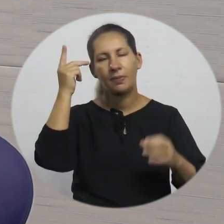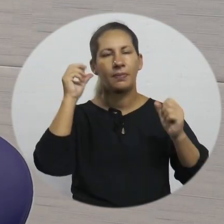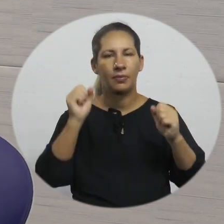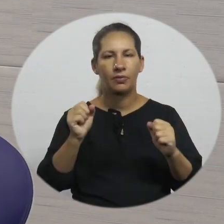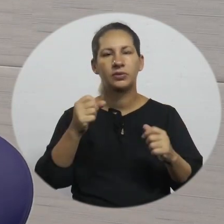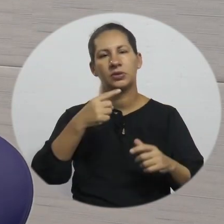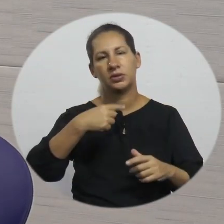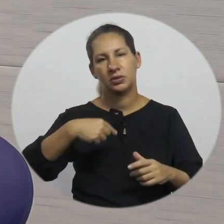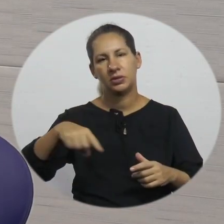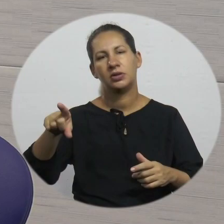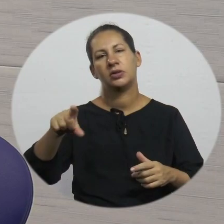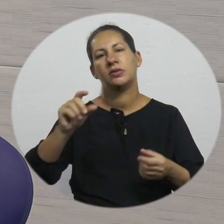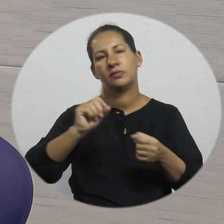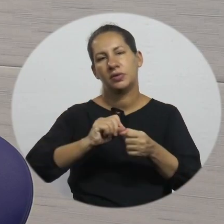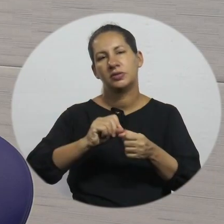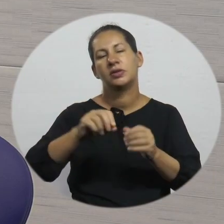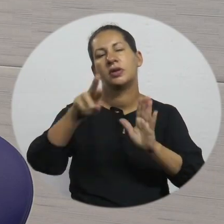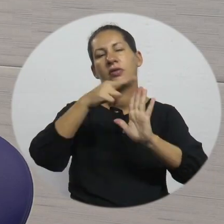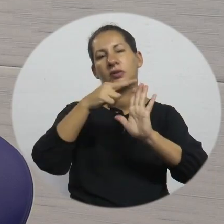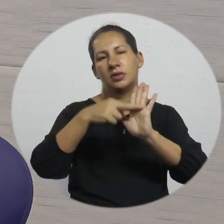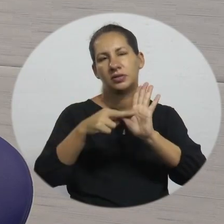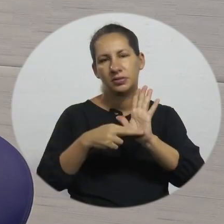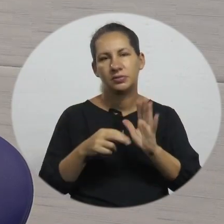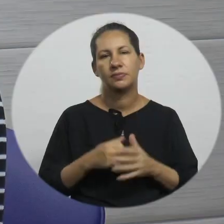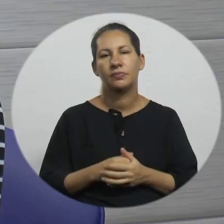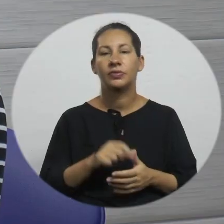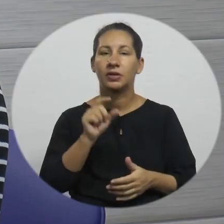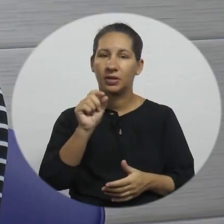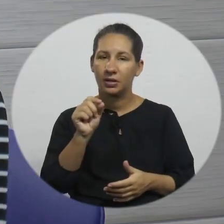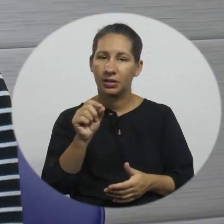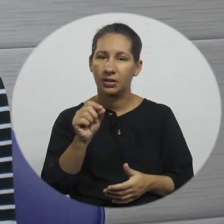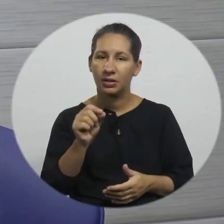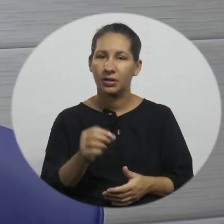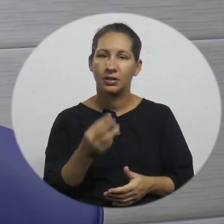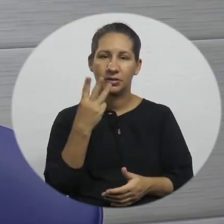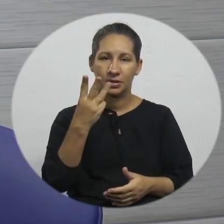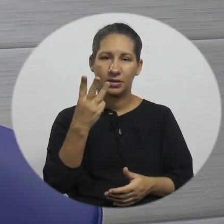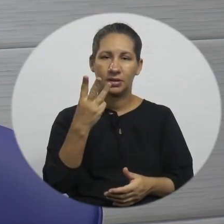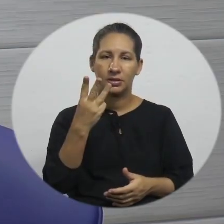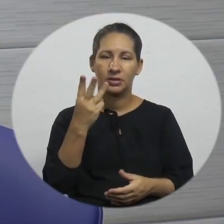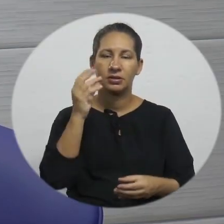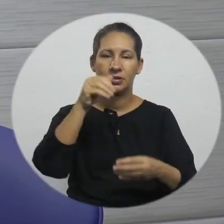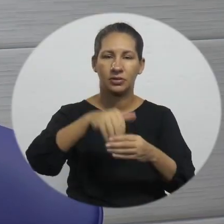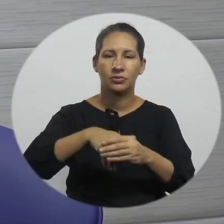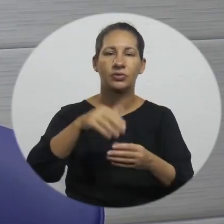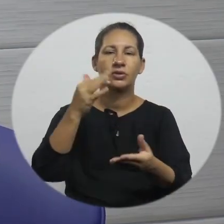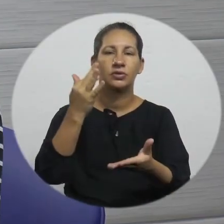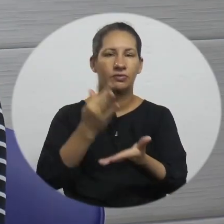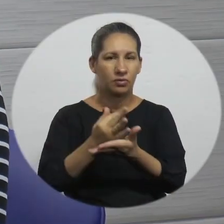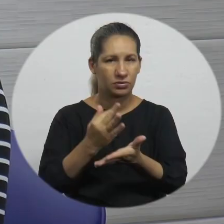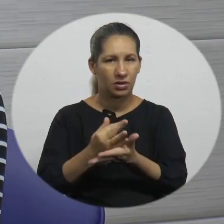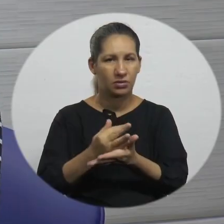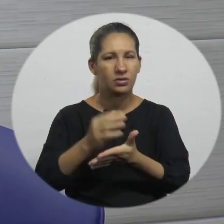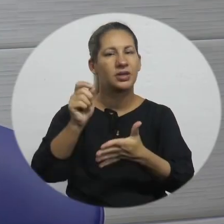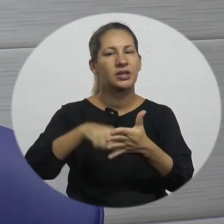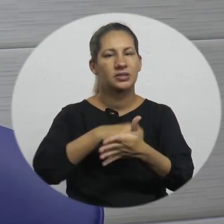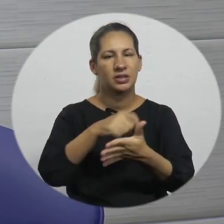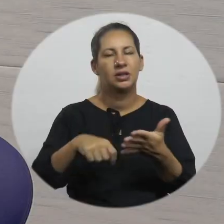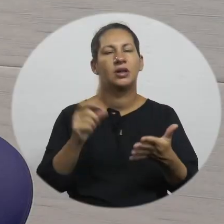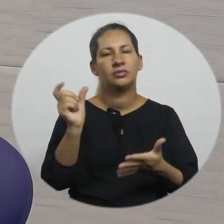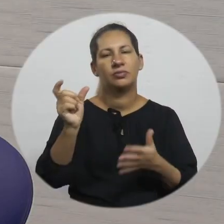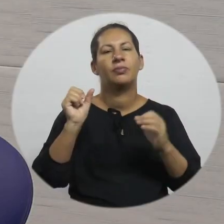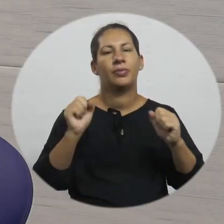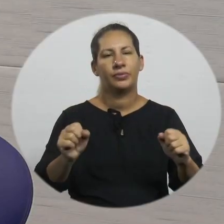eleitor pode se dirigir para fazer sua regularização. E quem estiver a 3 eleições sem votar pode ter o título